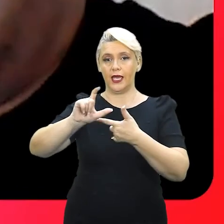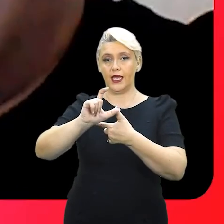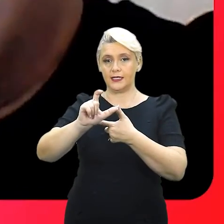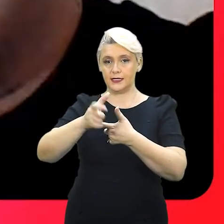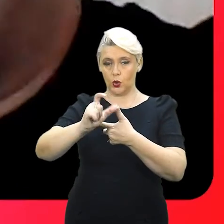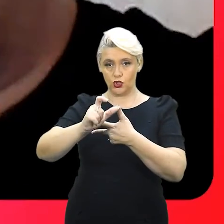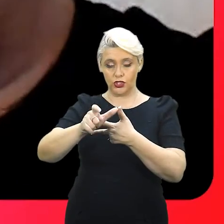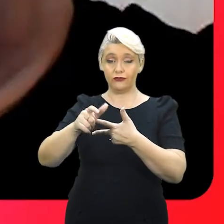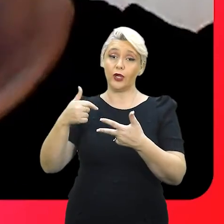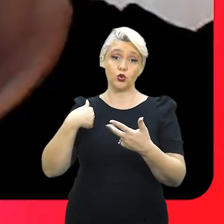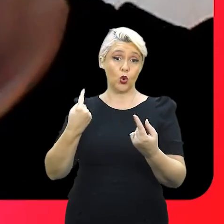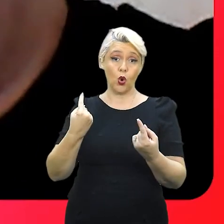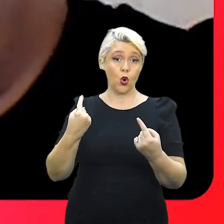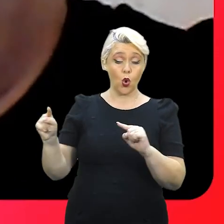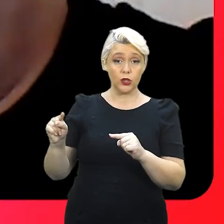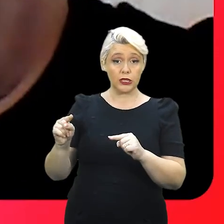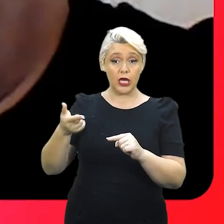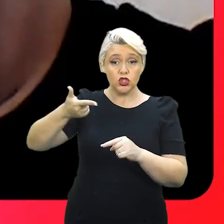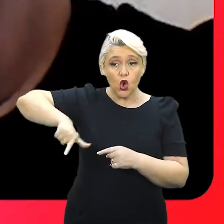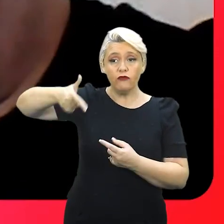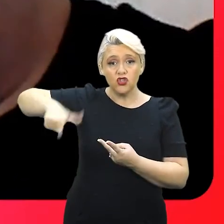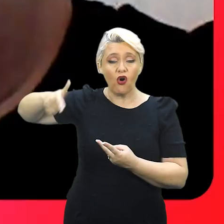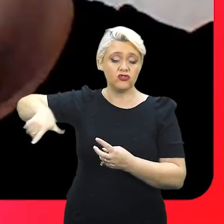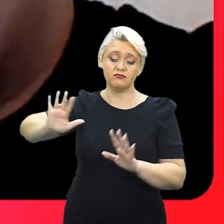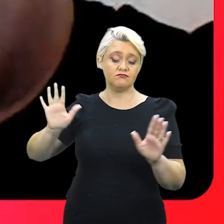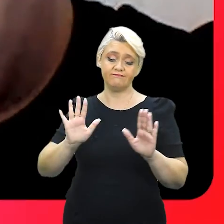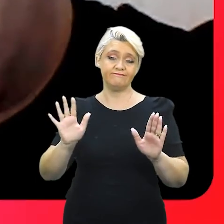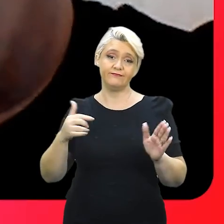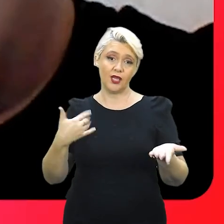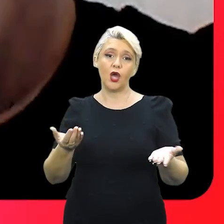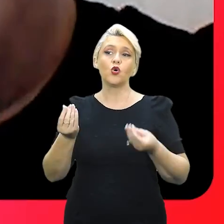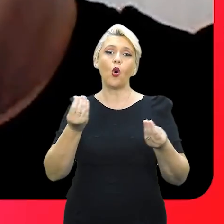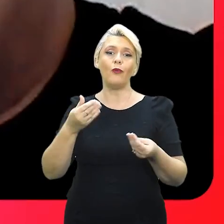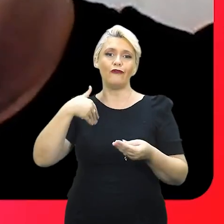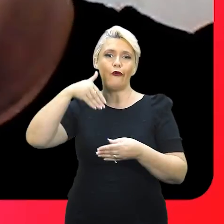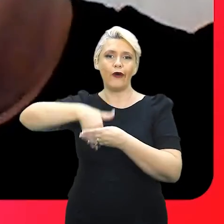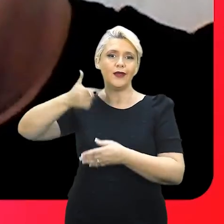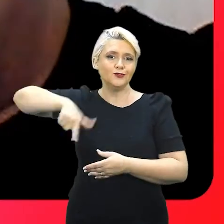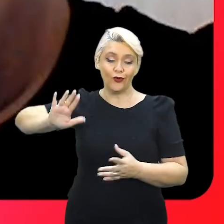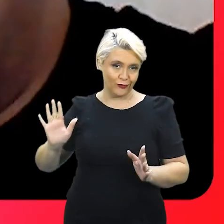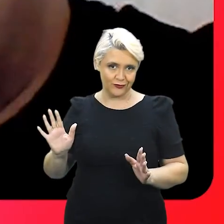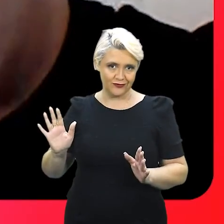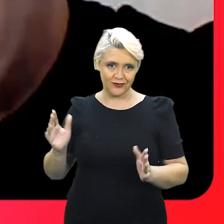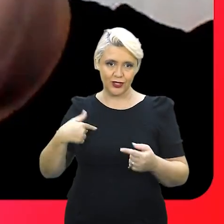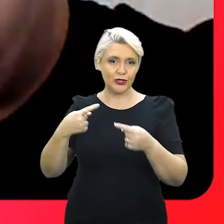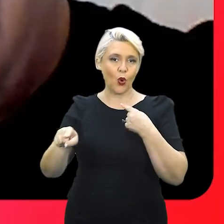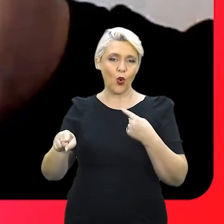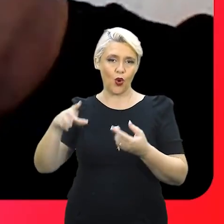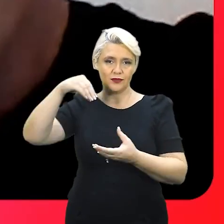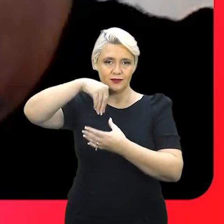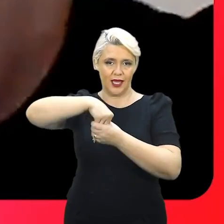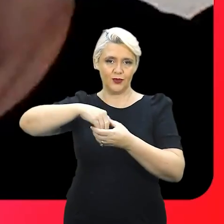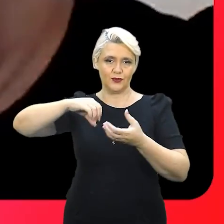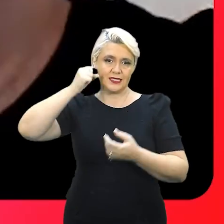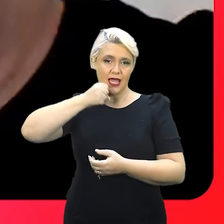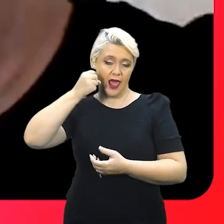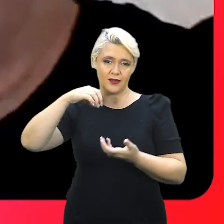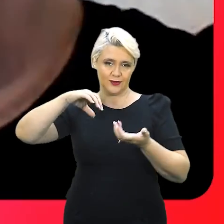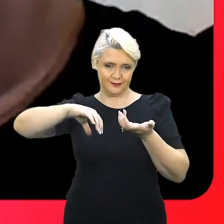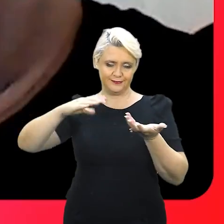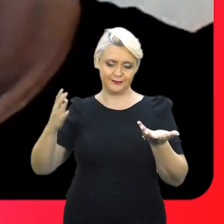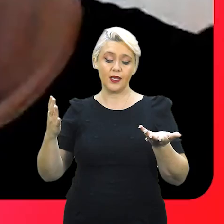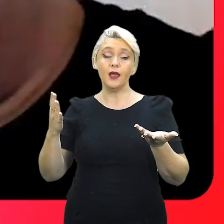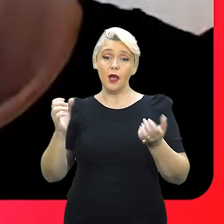a reeleição, eu não vou, de forma alguma, ser candidato à reeleição no Senado Federal. De repente,